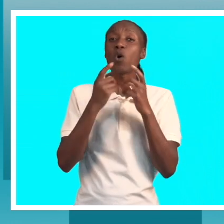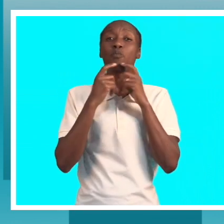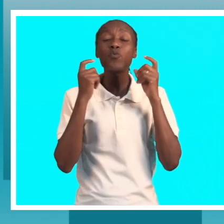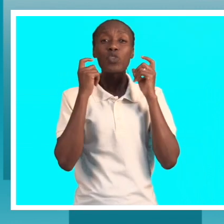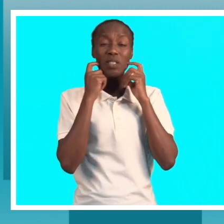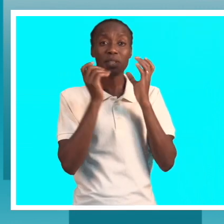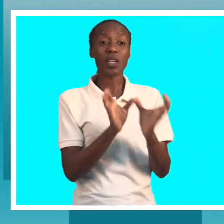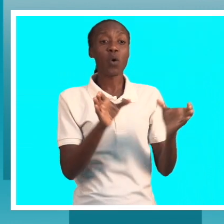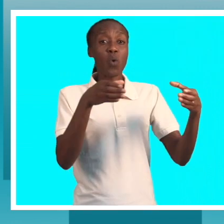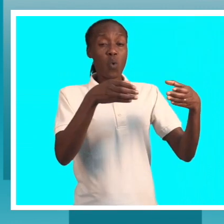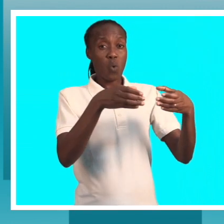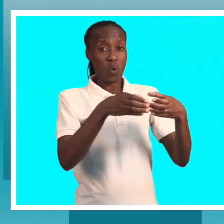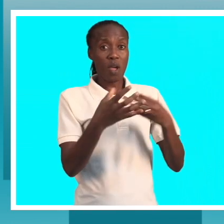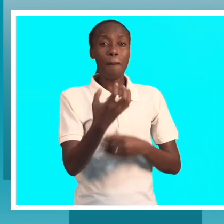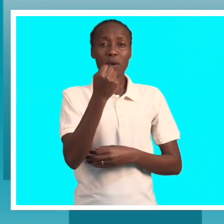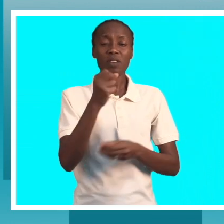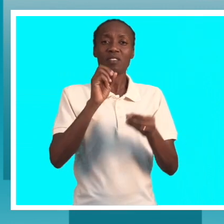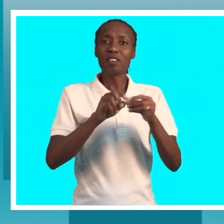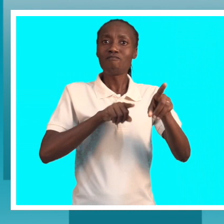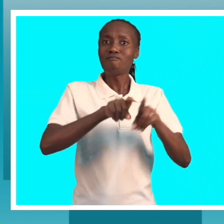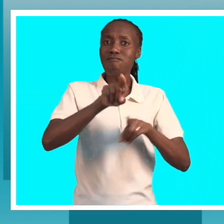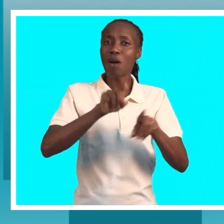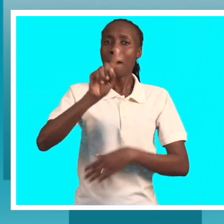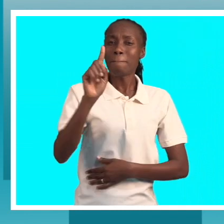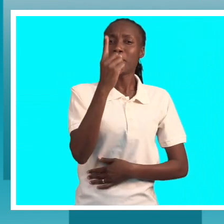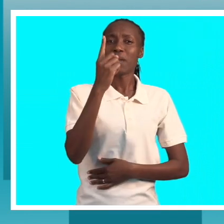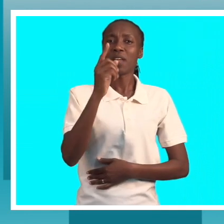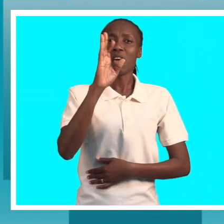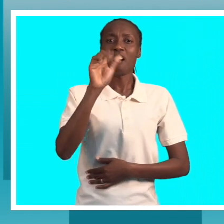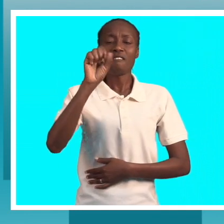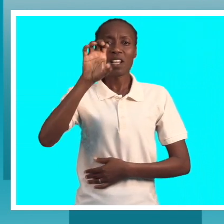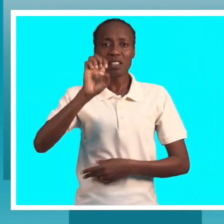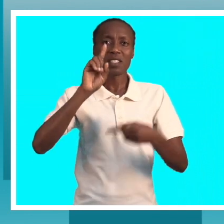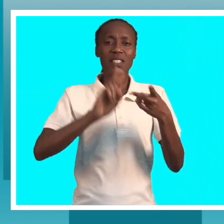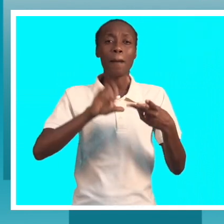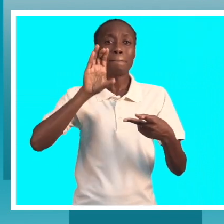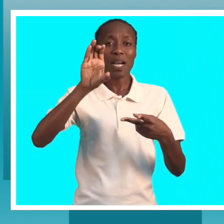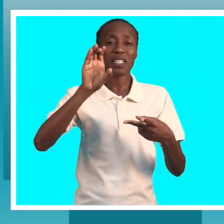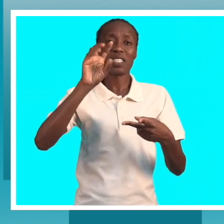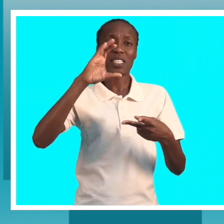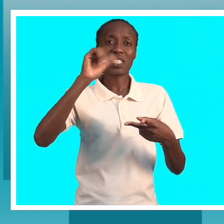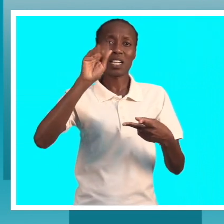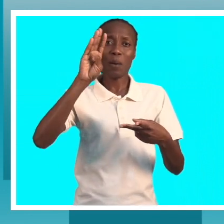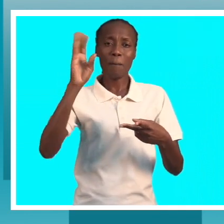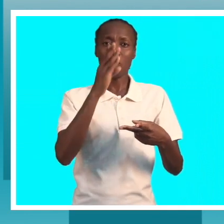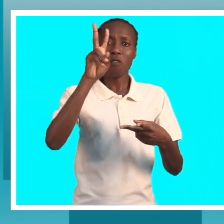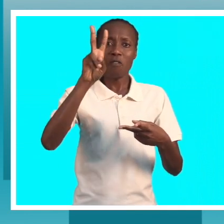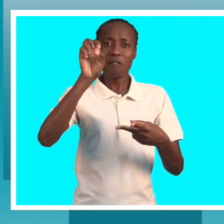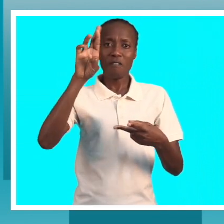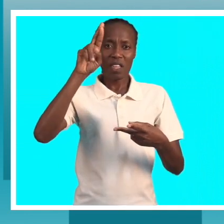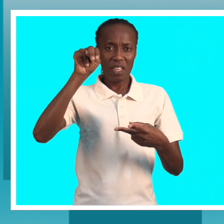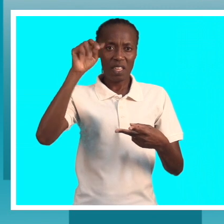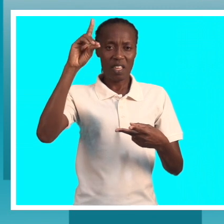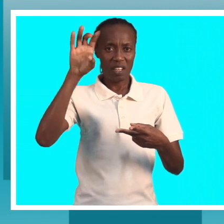vai jogar na primeira fase com Cabo Verde e Quênia, e não afastando-se dos grandes colôsseos, falo de